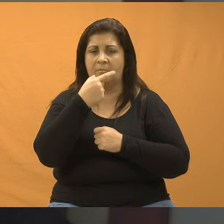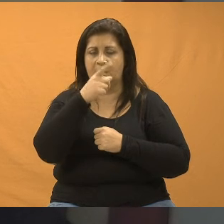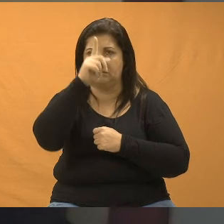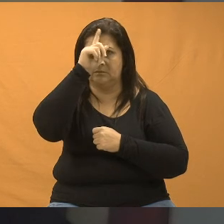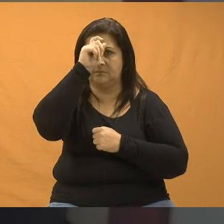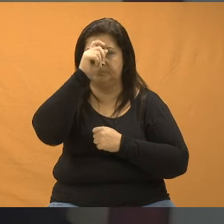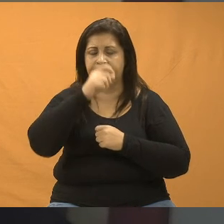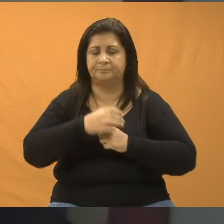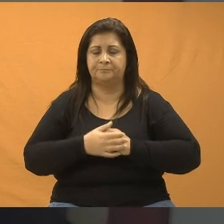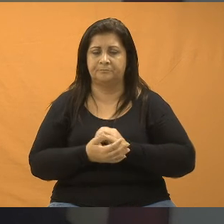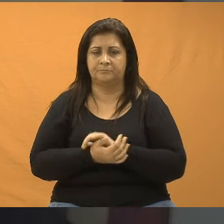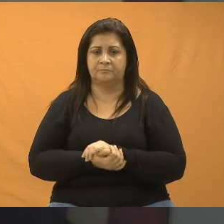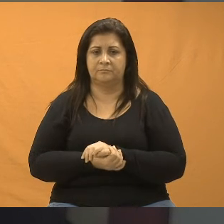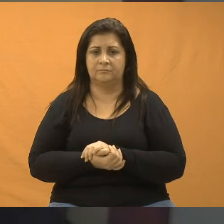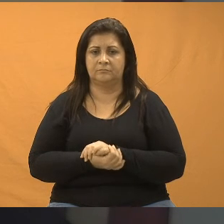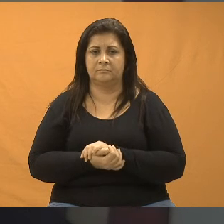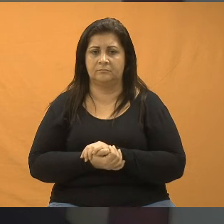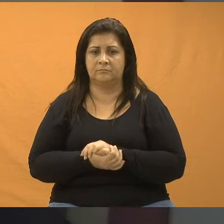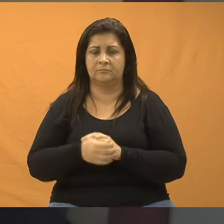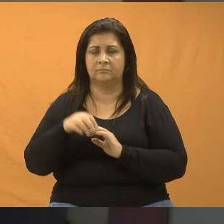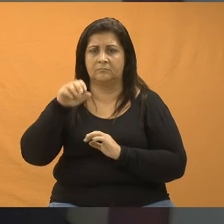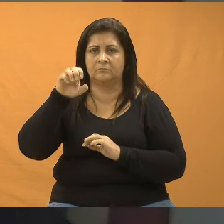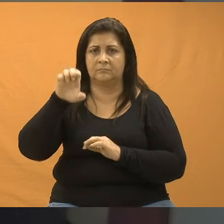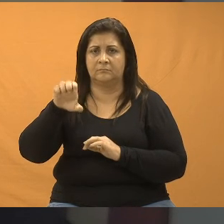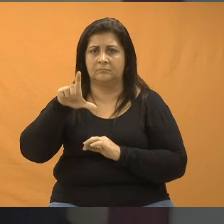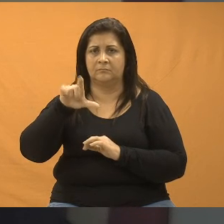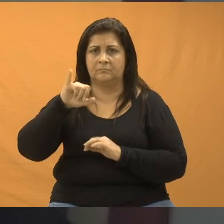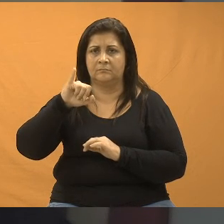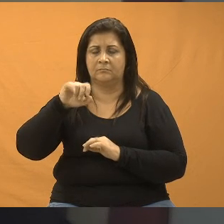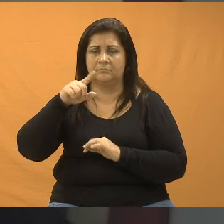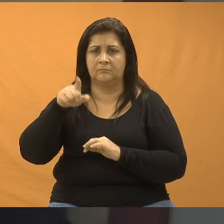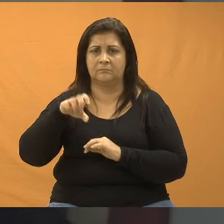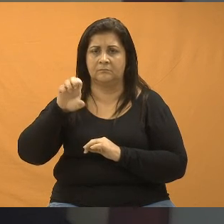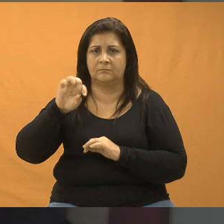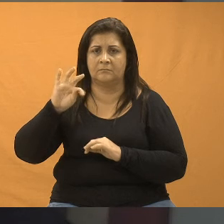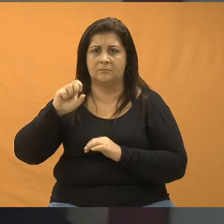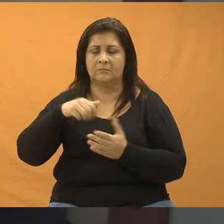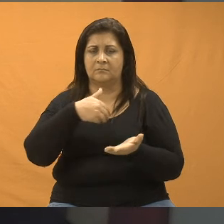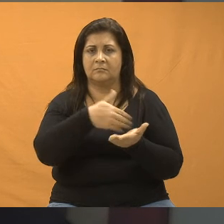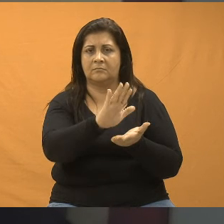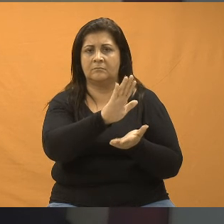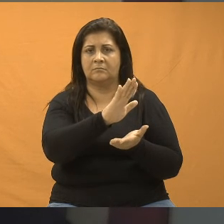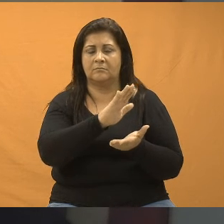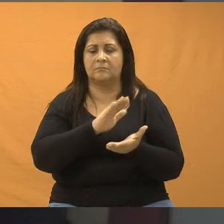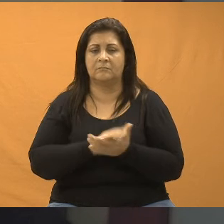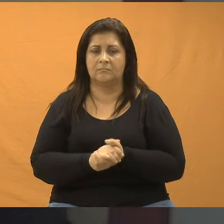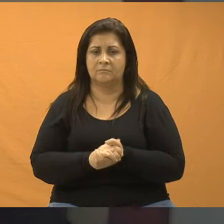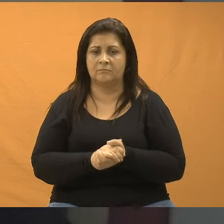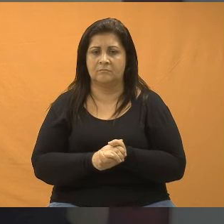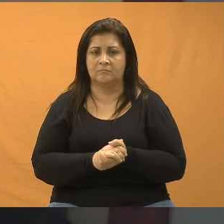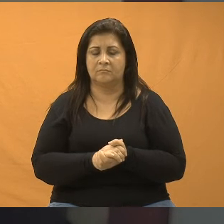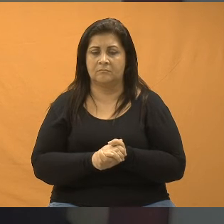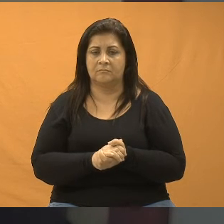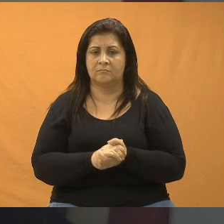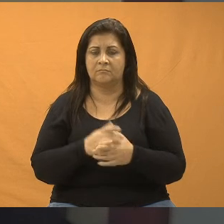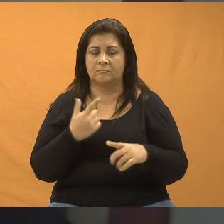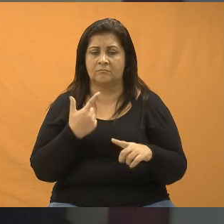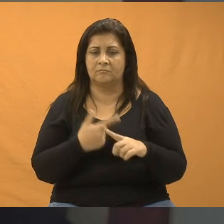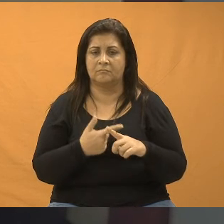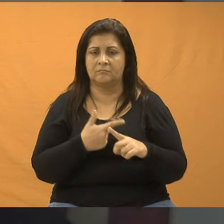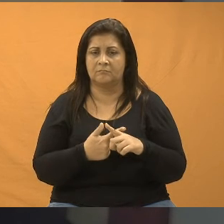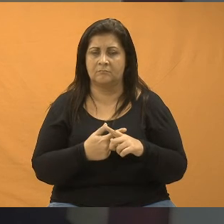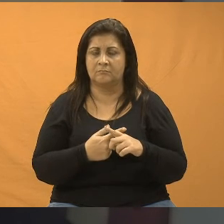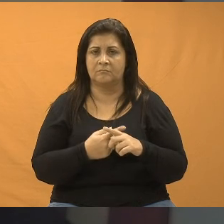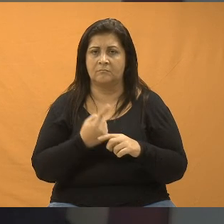Casa. A dona Elisete chegou, já botou para fora. Sabe por quê? Porque